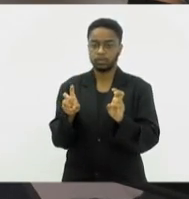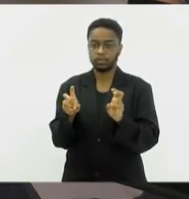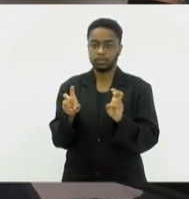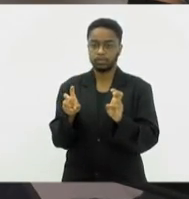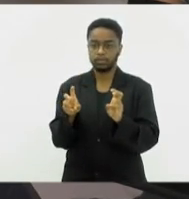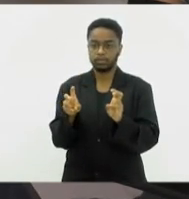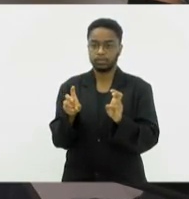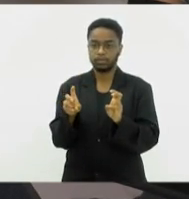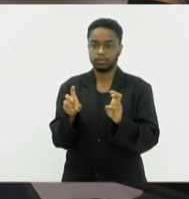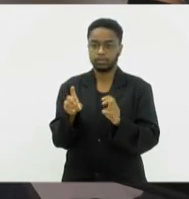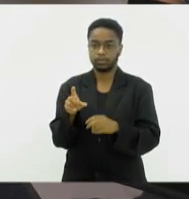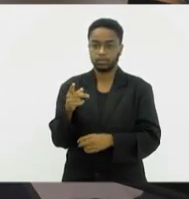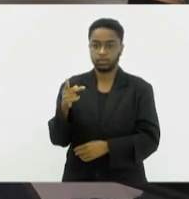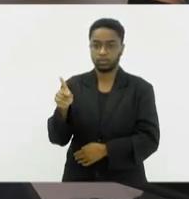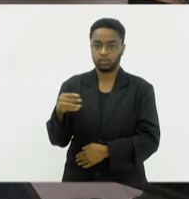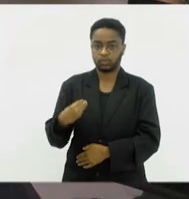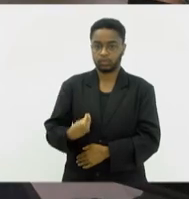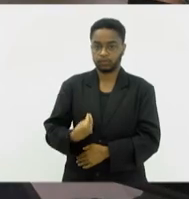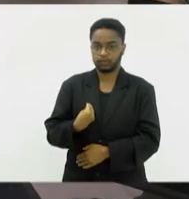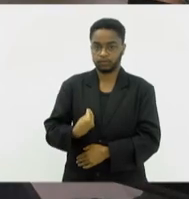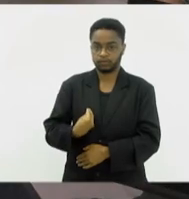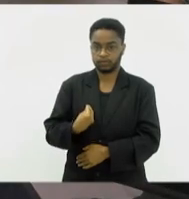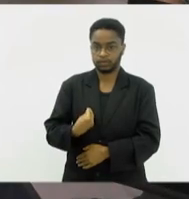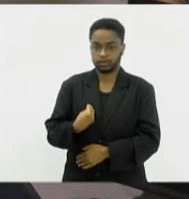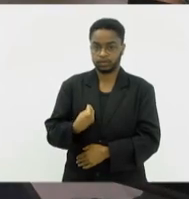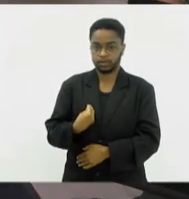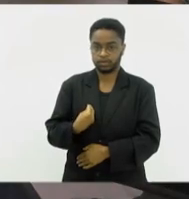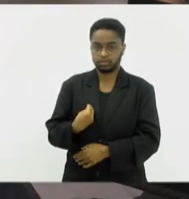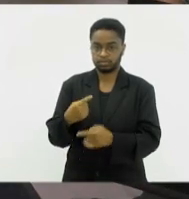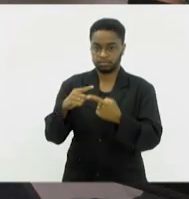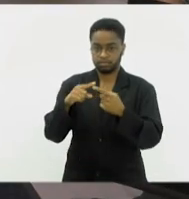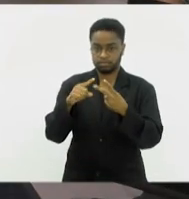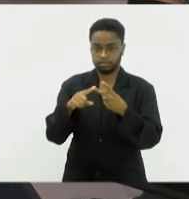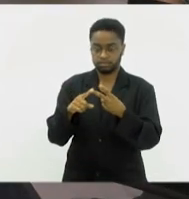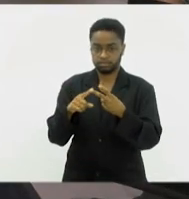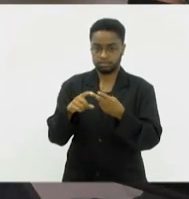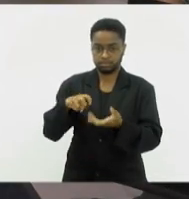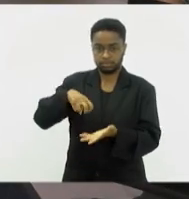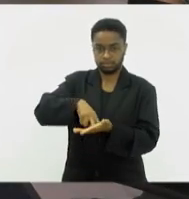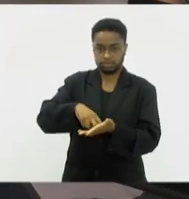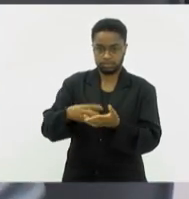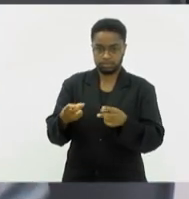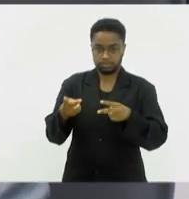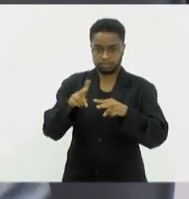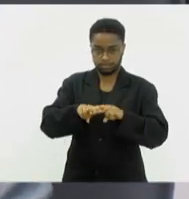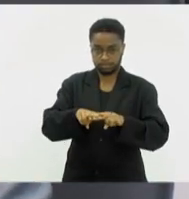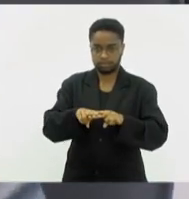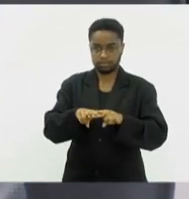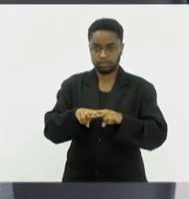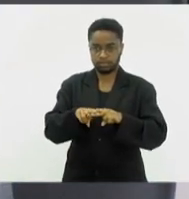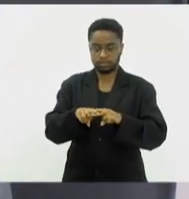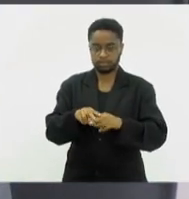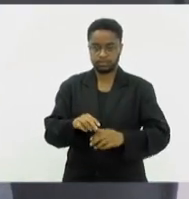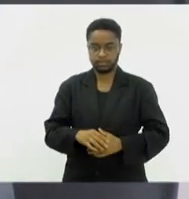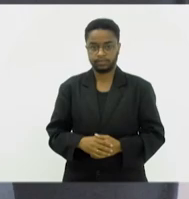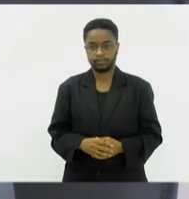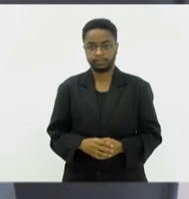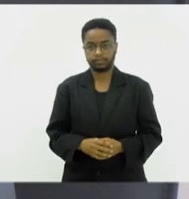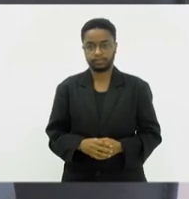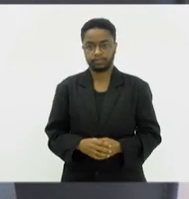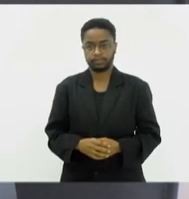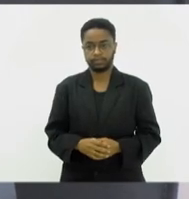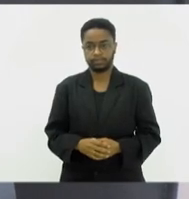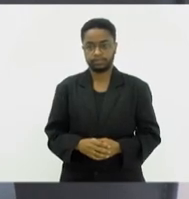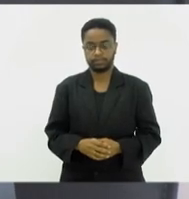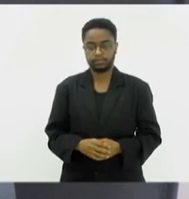essa sua vida, esses episódios aí de condenações que o senhor foi submetido.